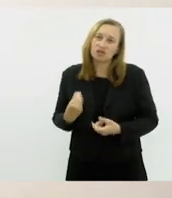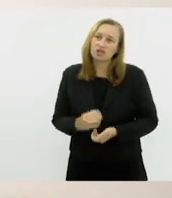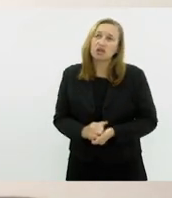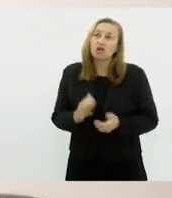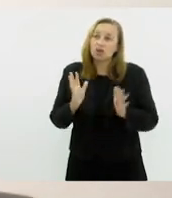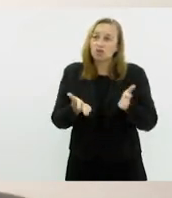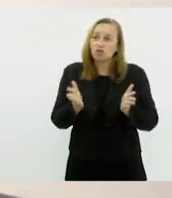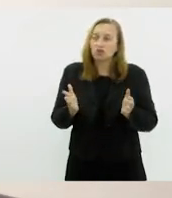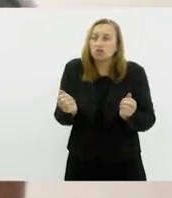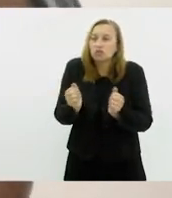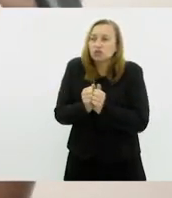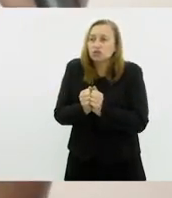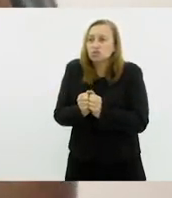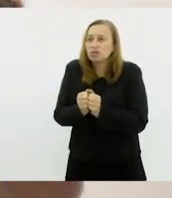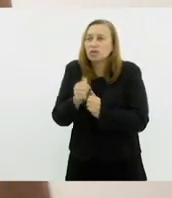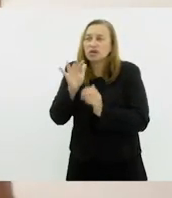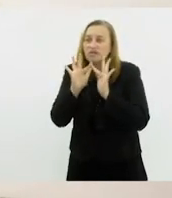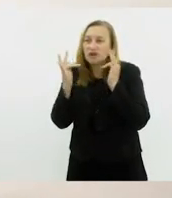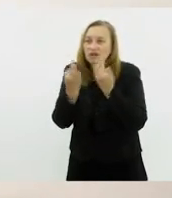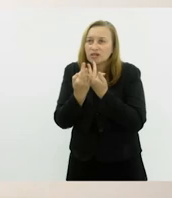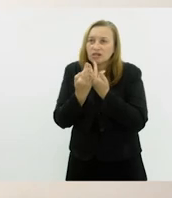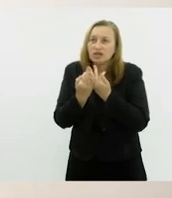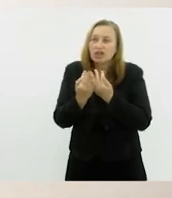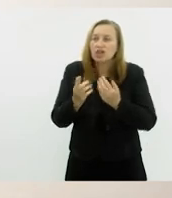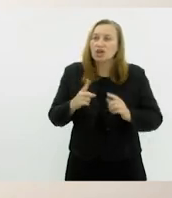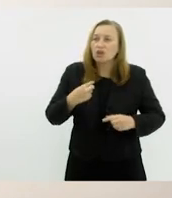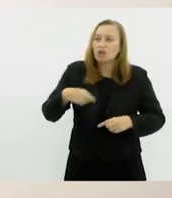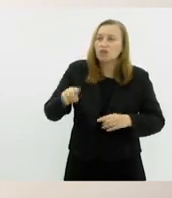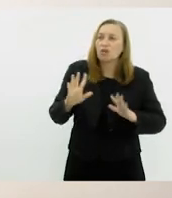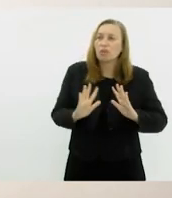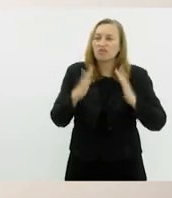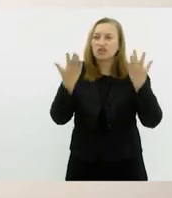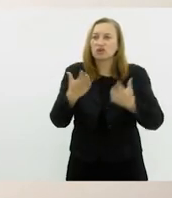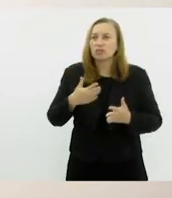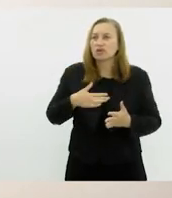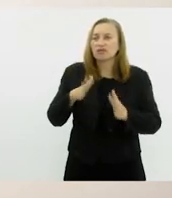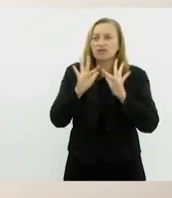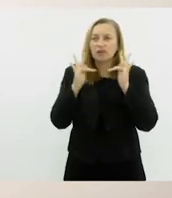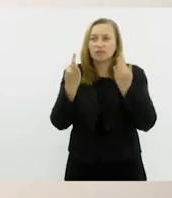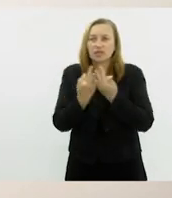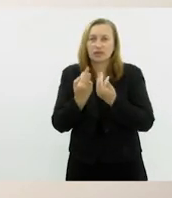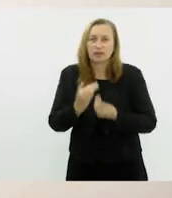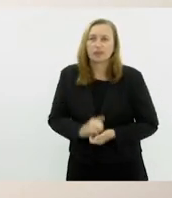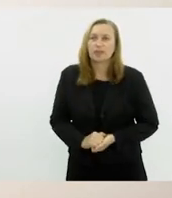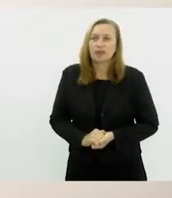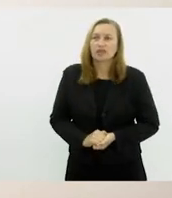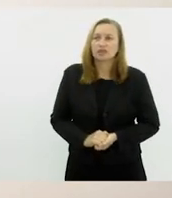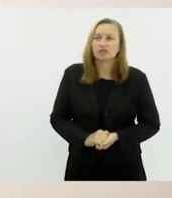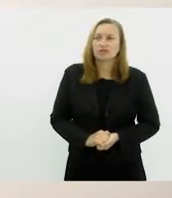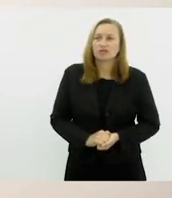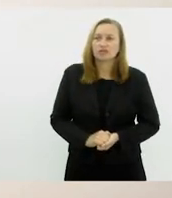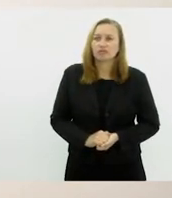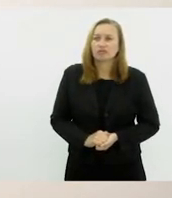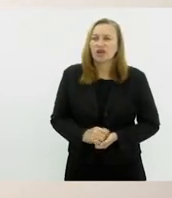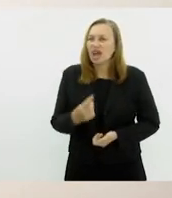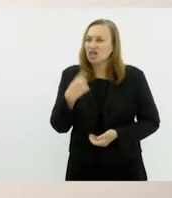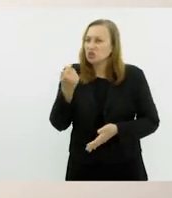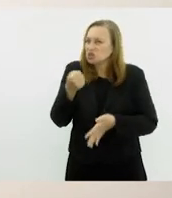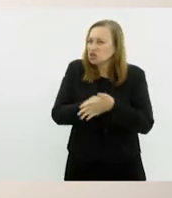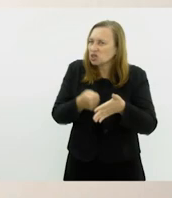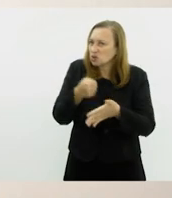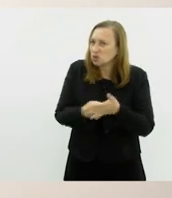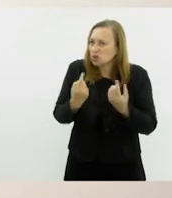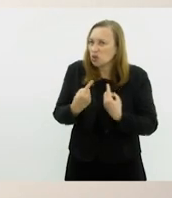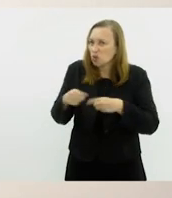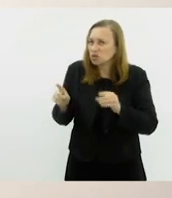tô nos braços da minha família vou paraa ri das ostas eu vou pra festa com a minha família gente a nossa luta não é contra a